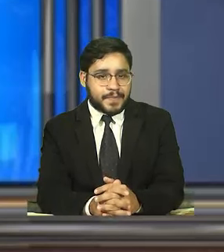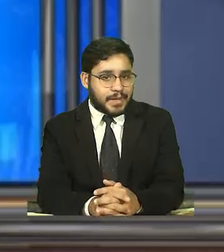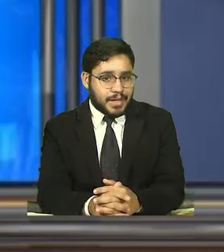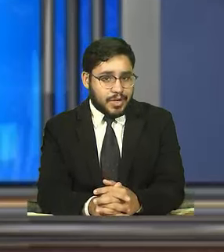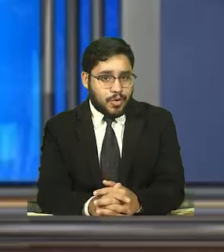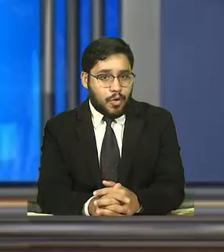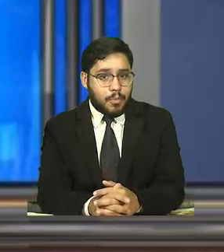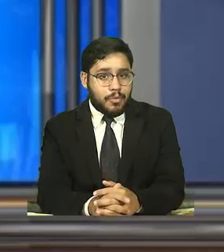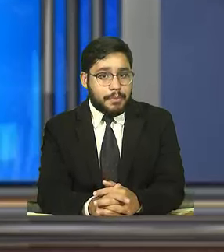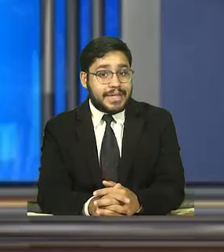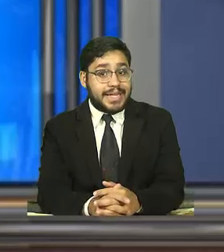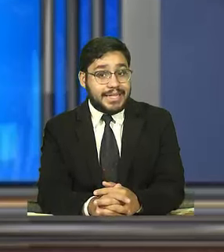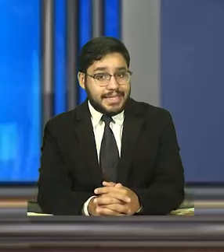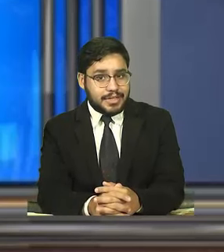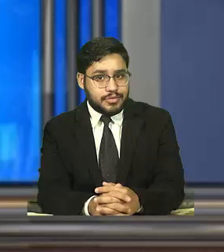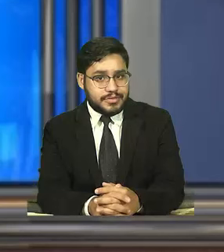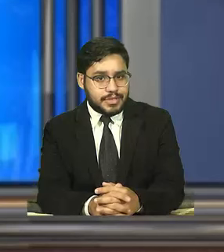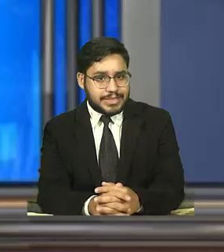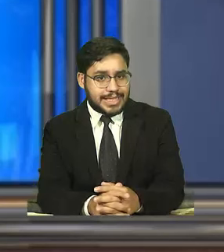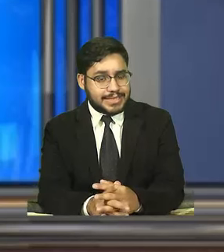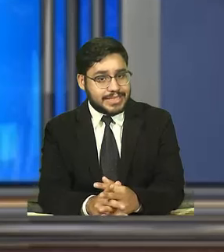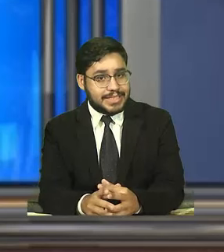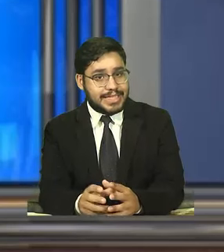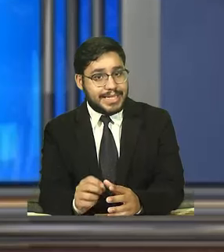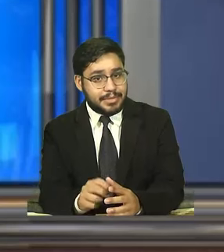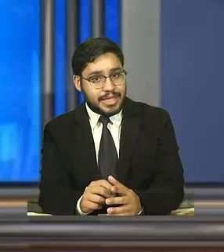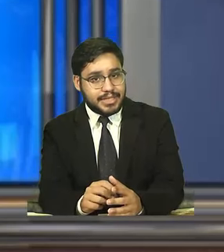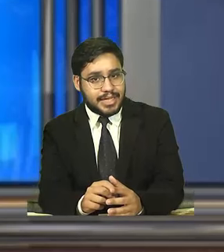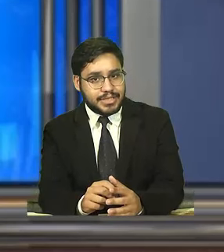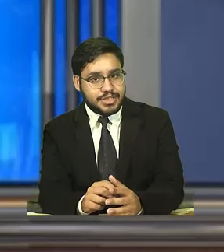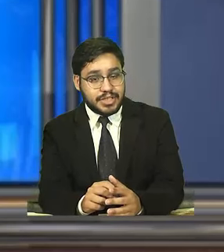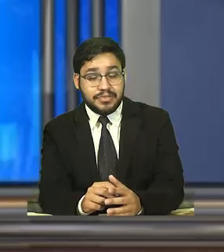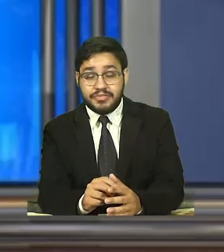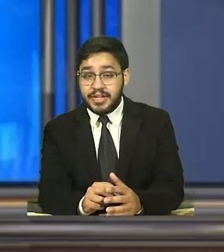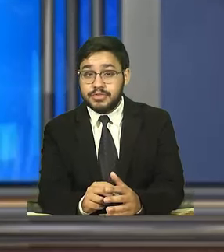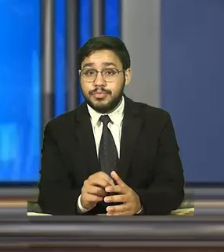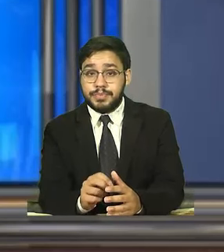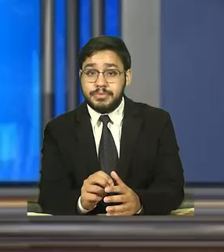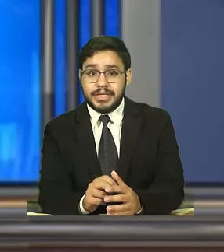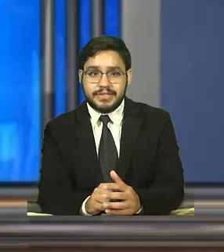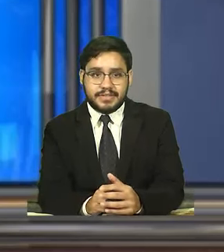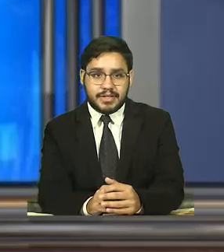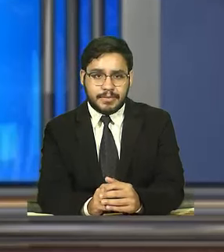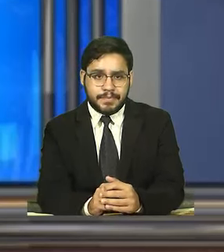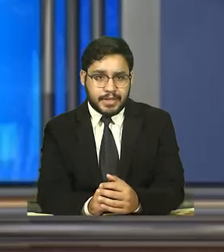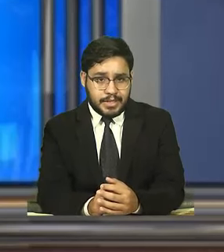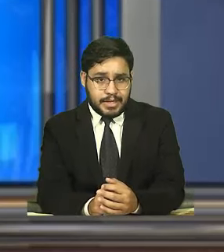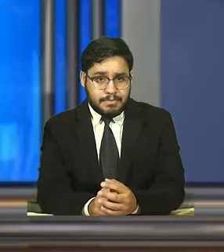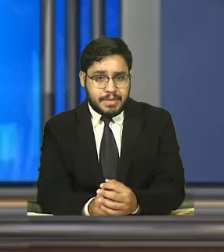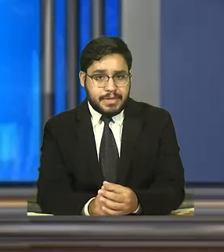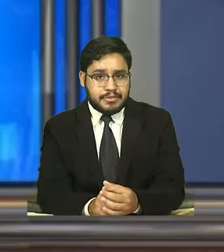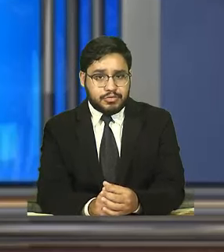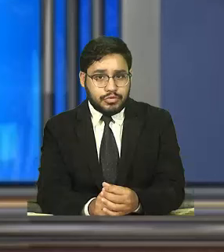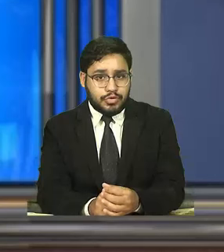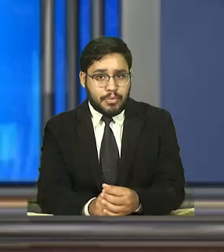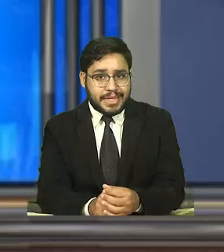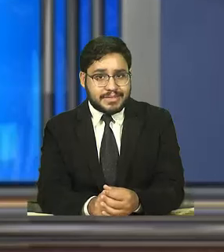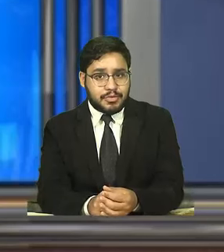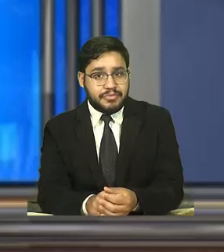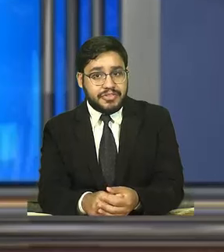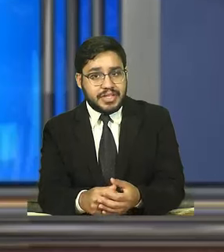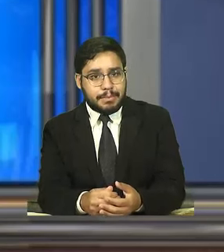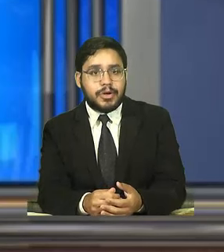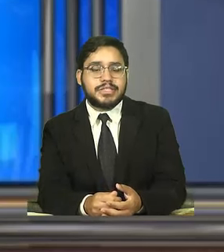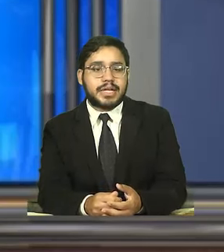estreia como o Medelin reduziu as taxas de criminalidade e fez o PIB crescer bebê surdo